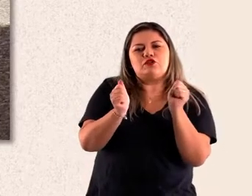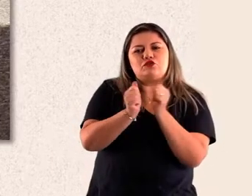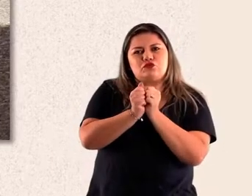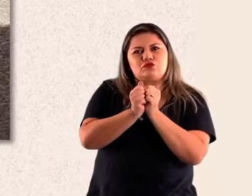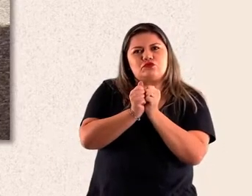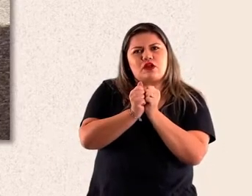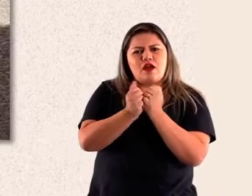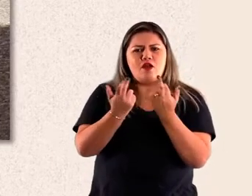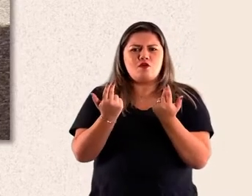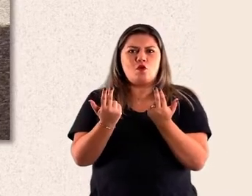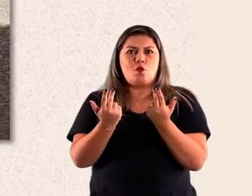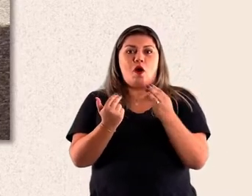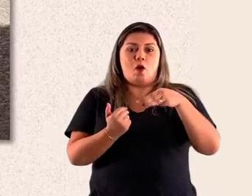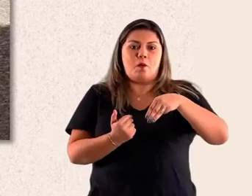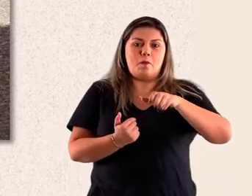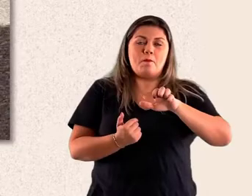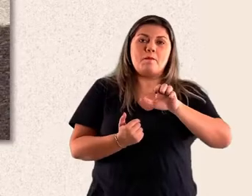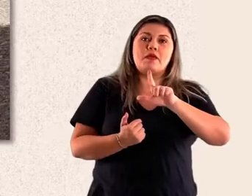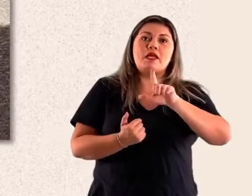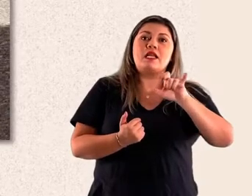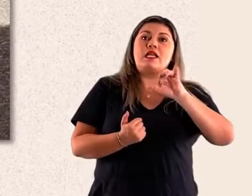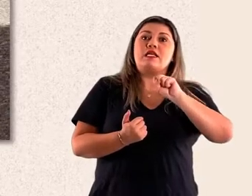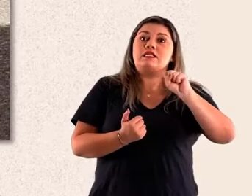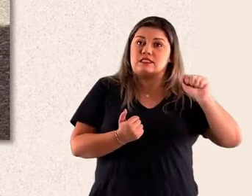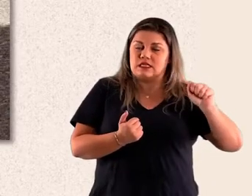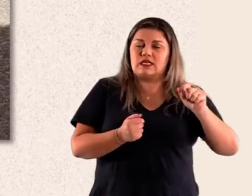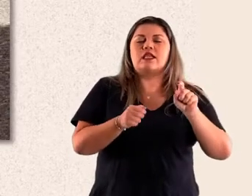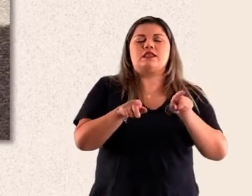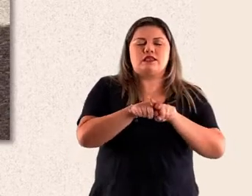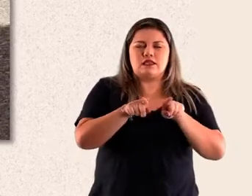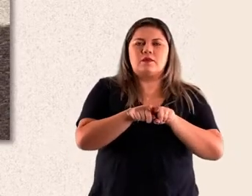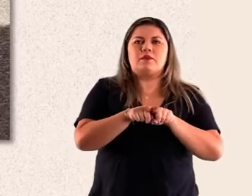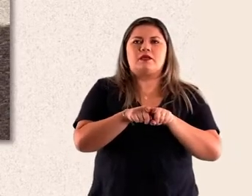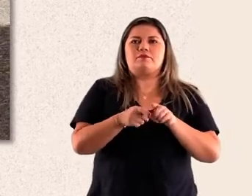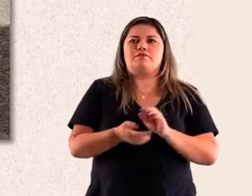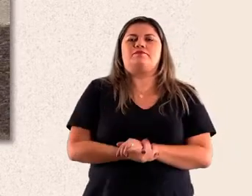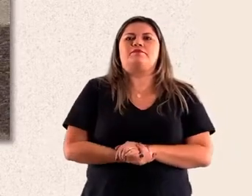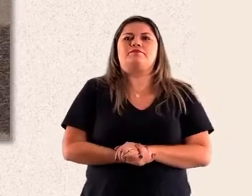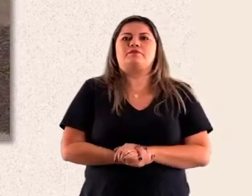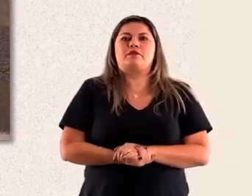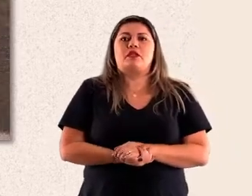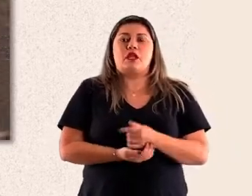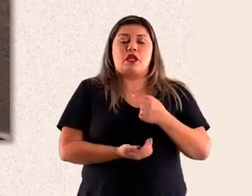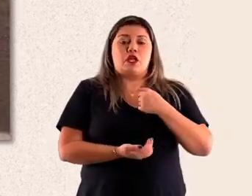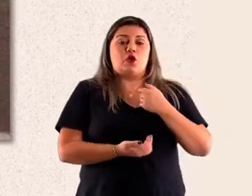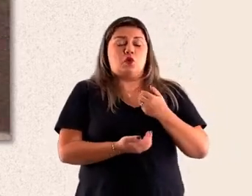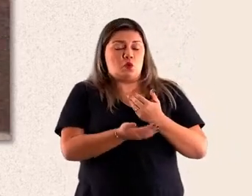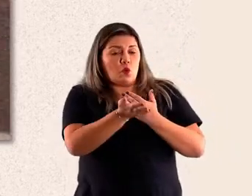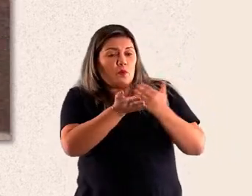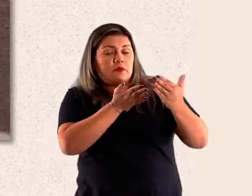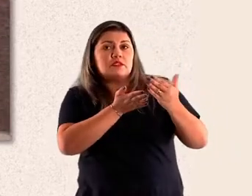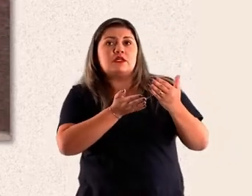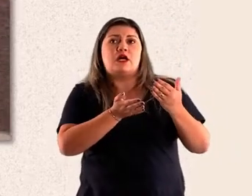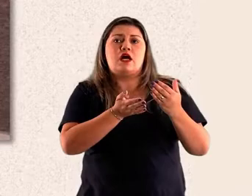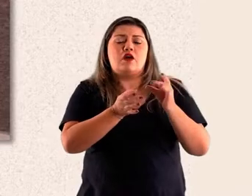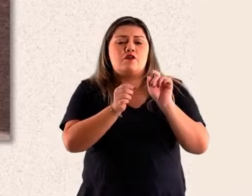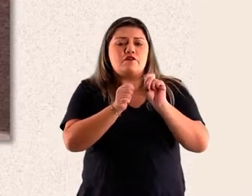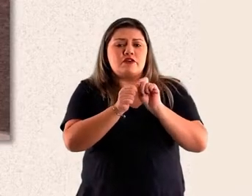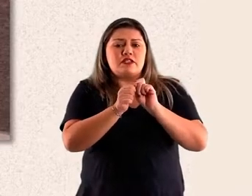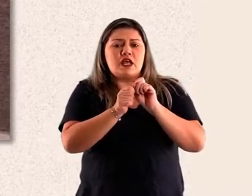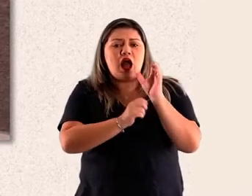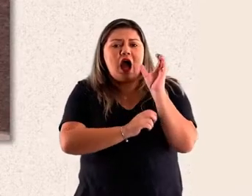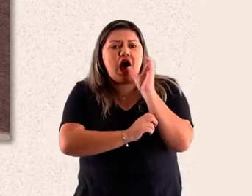atrás então sem mais pode apresentar lá vou fazer uma breve contextualização aqui do